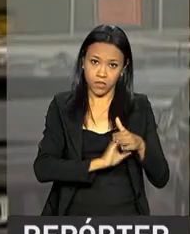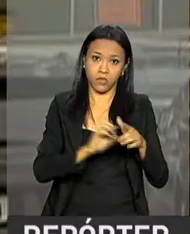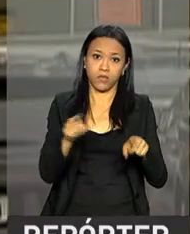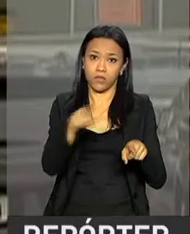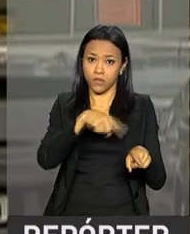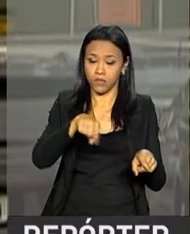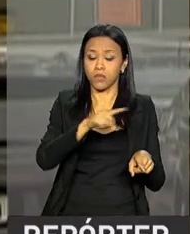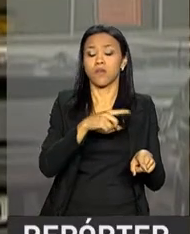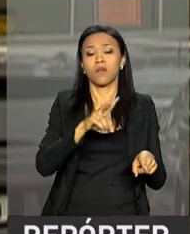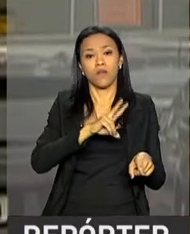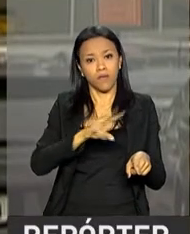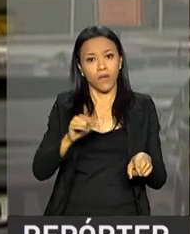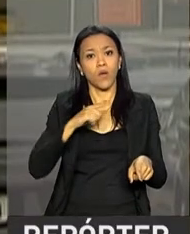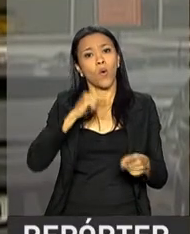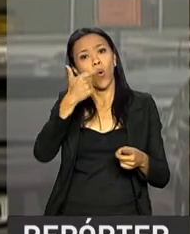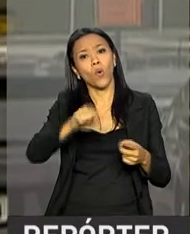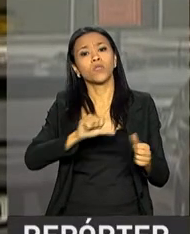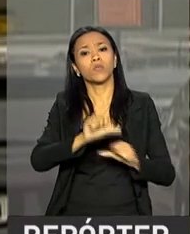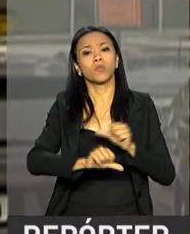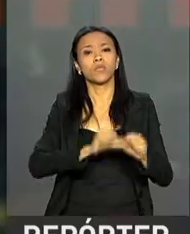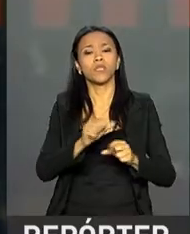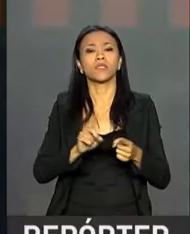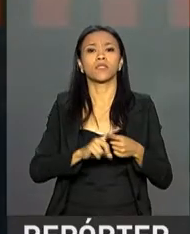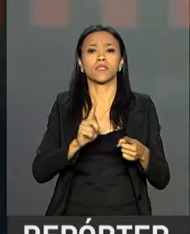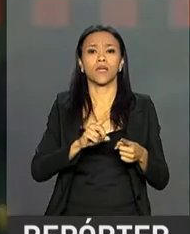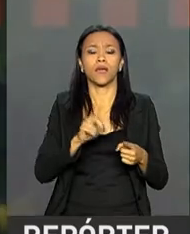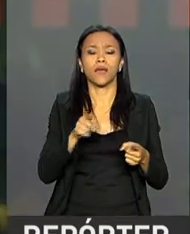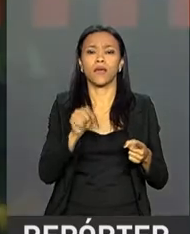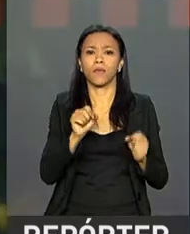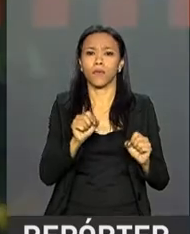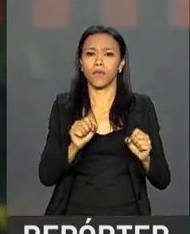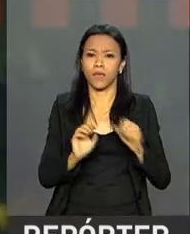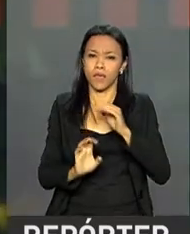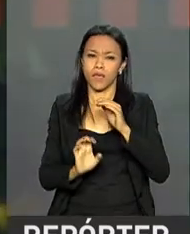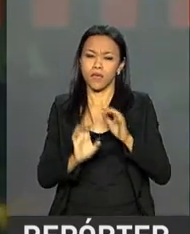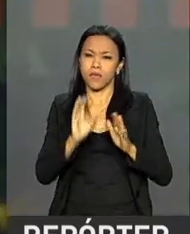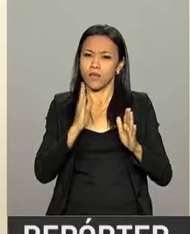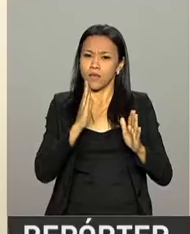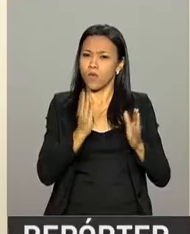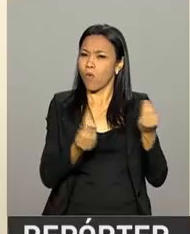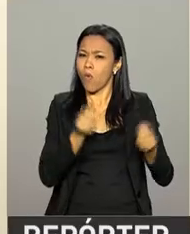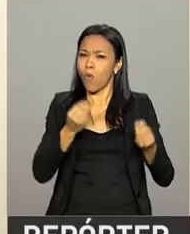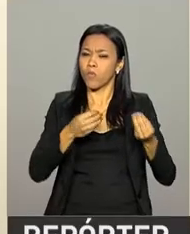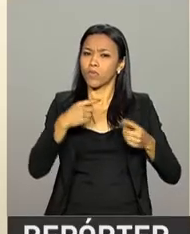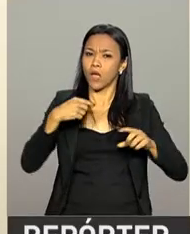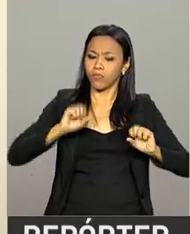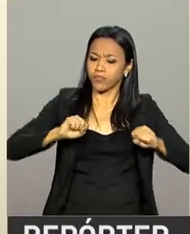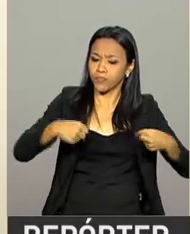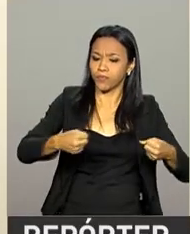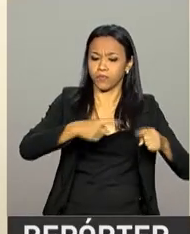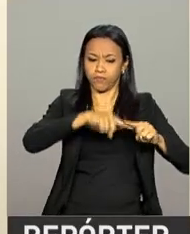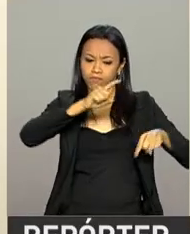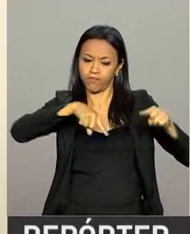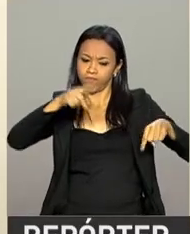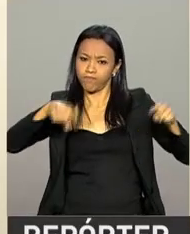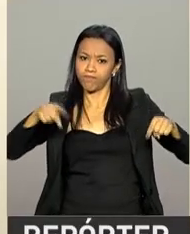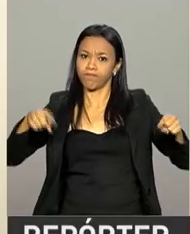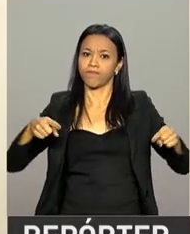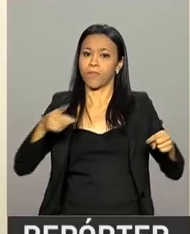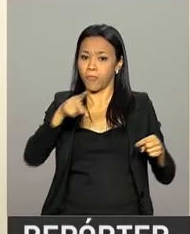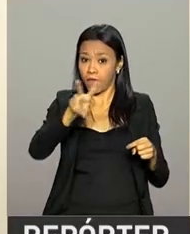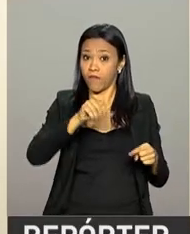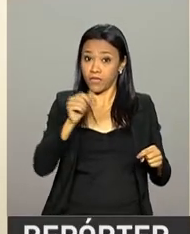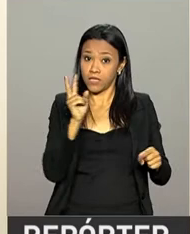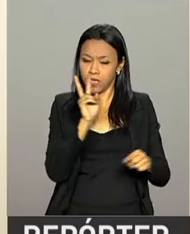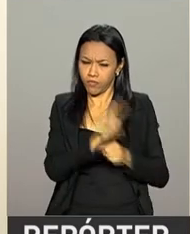infração. Outra mudança prevista é a classificação das operadoras por faixa de desempenho. As operadoras elas serão acompanhadas durante um período que a